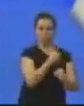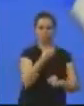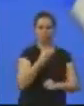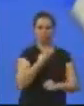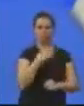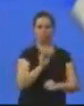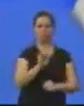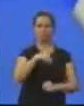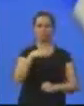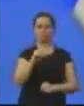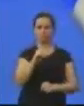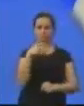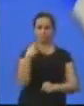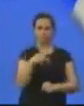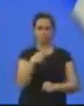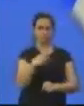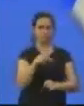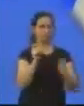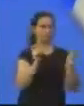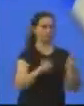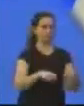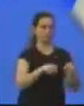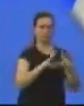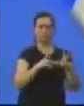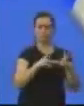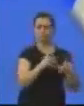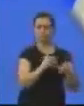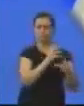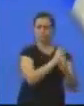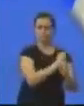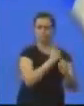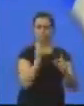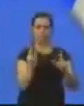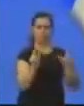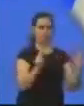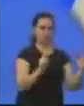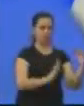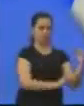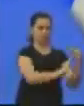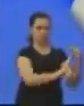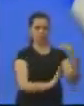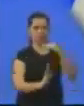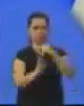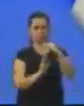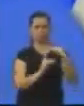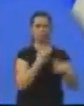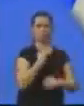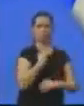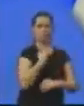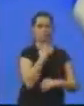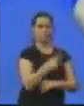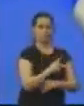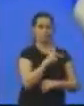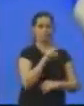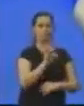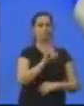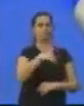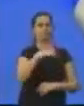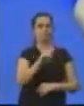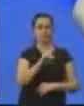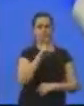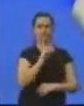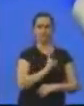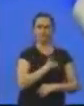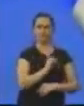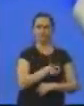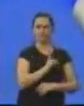da função no ponto. E é tudo igual. Os dois limites e o valor da função no ponto. Neste caso eu vou dizer que a função é